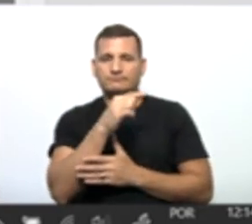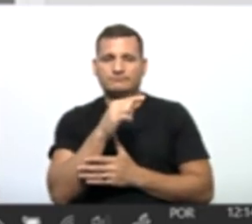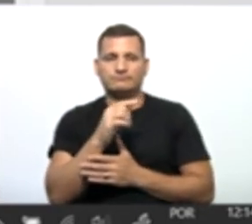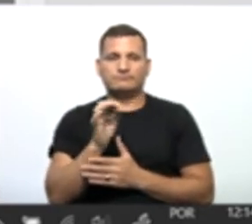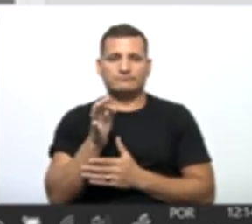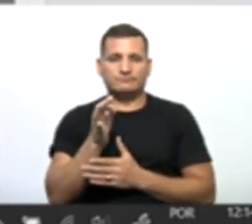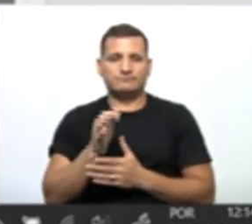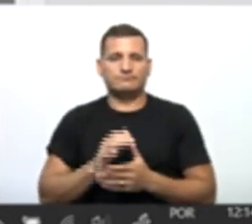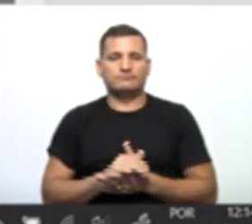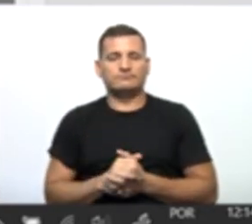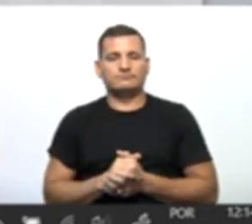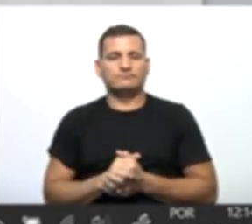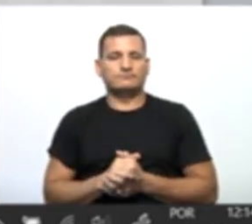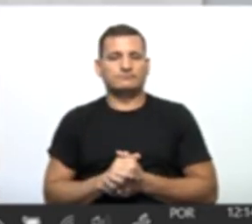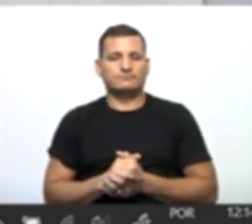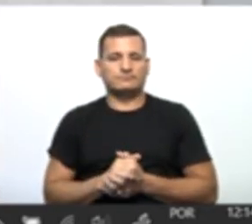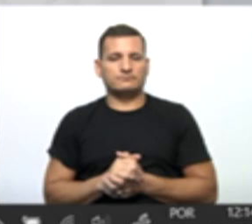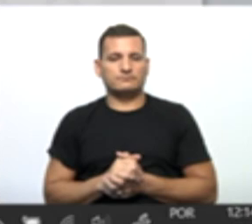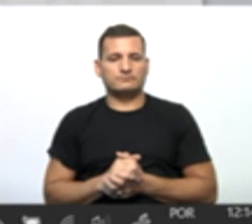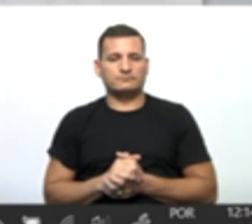isso? Então, aqui, ó.